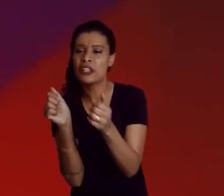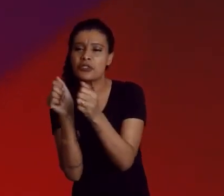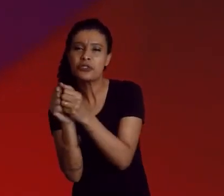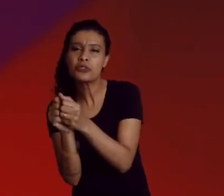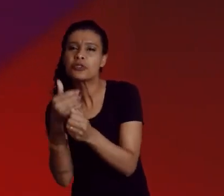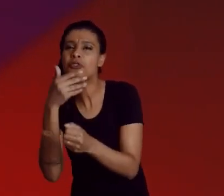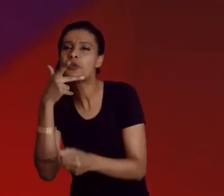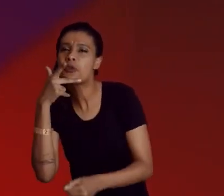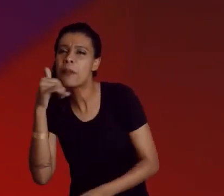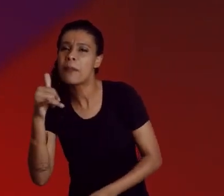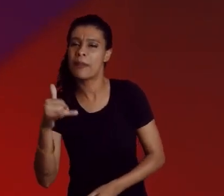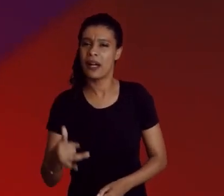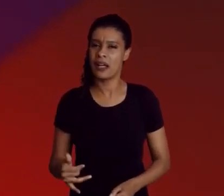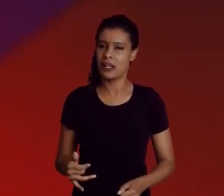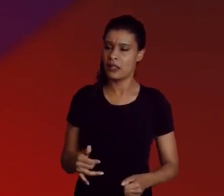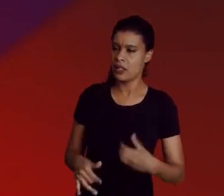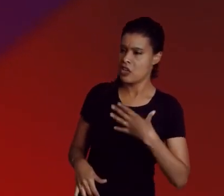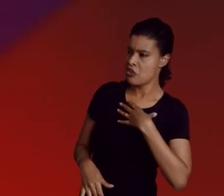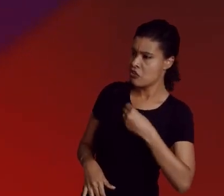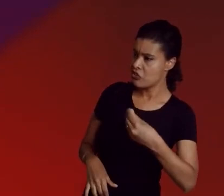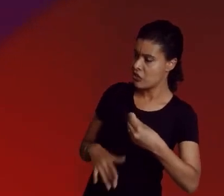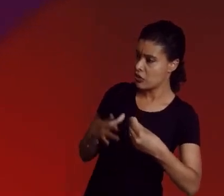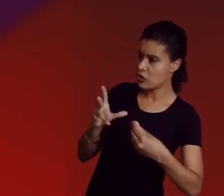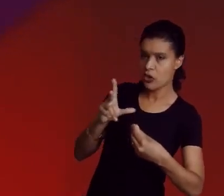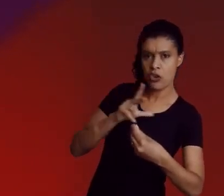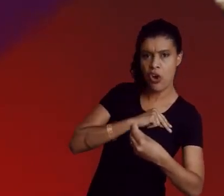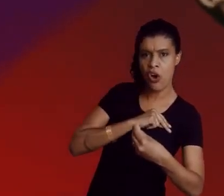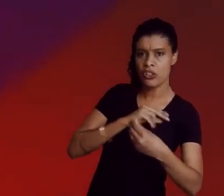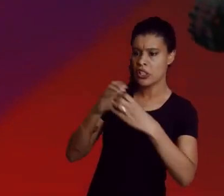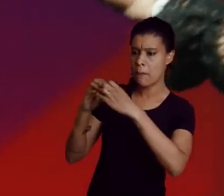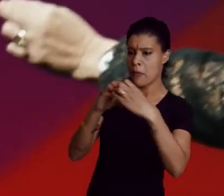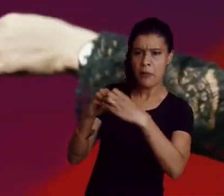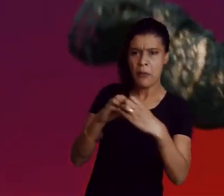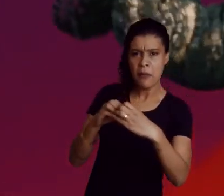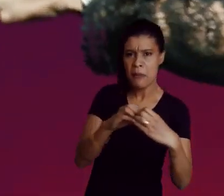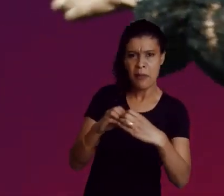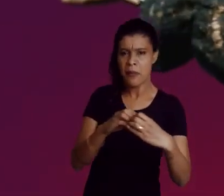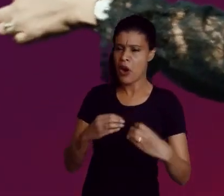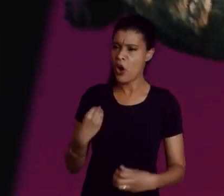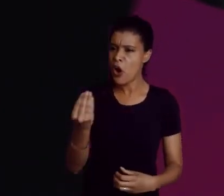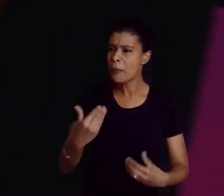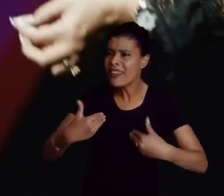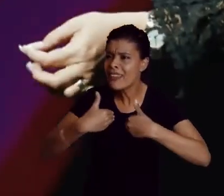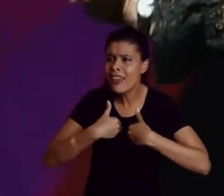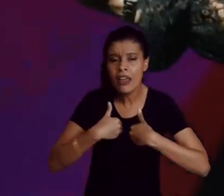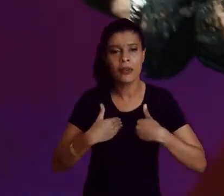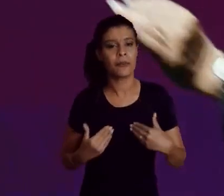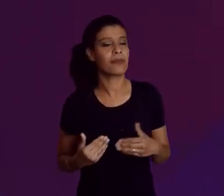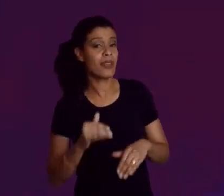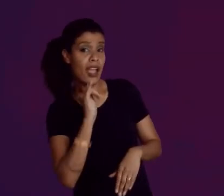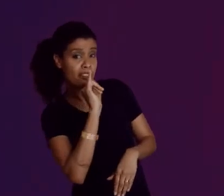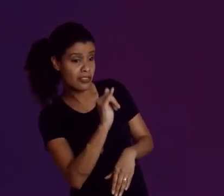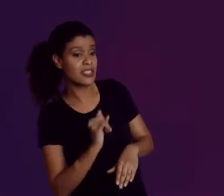papai. Não sobrou nenhum para mim. Eu falei, filho, calma, primeiro é para você, depois para a Angélica, para a Nelise, você é o caçula, o seu